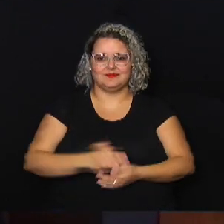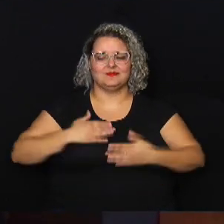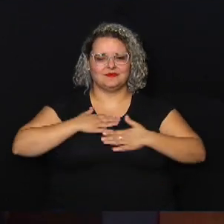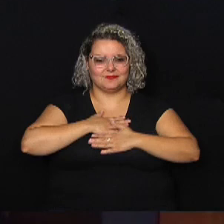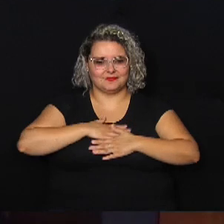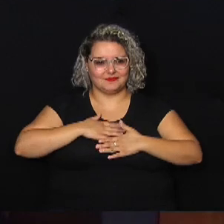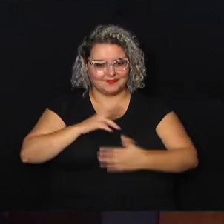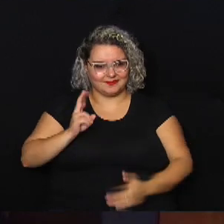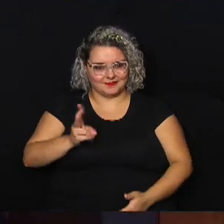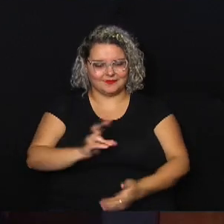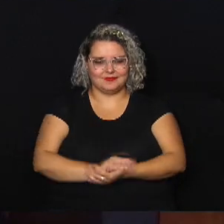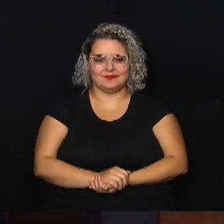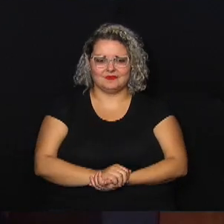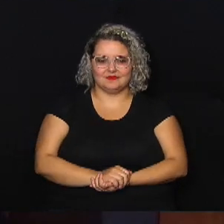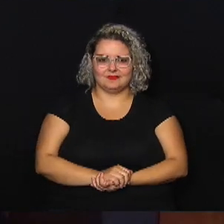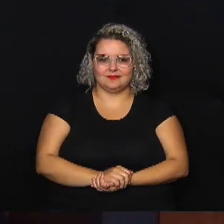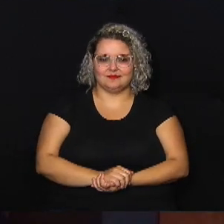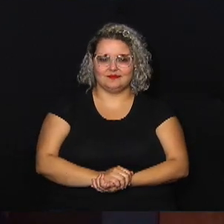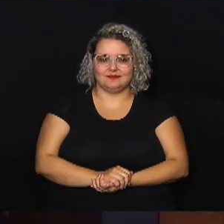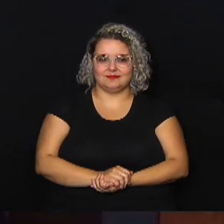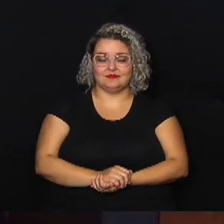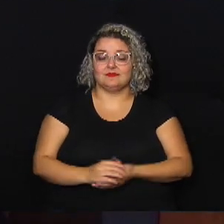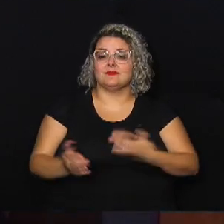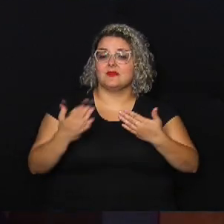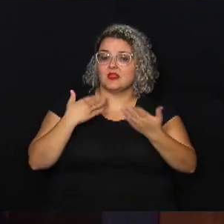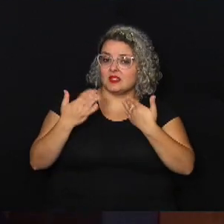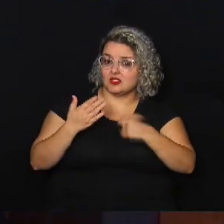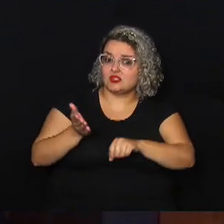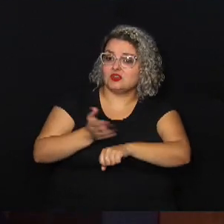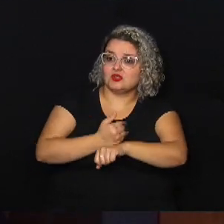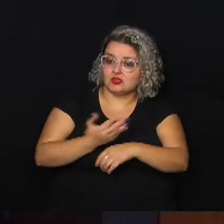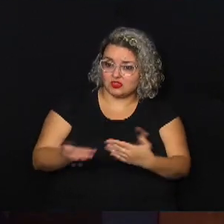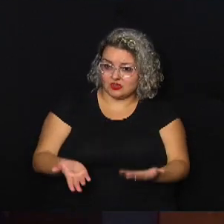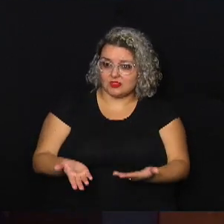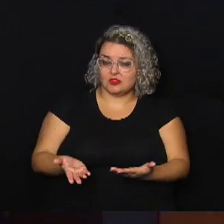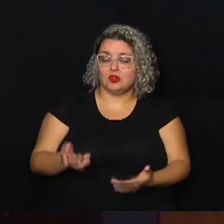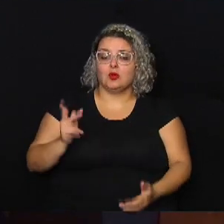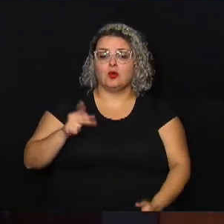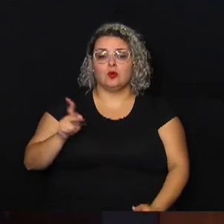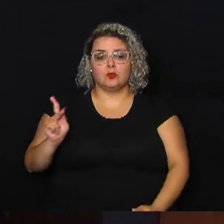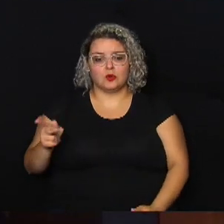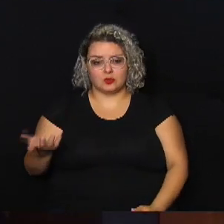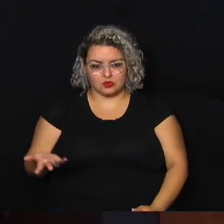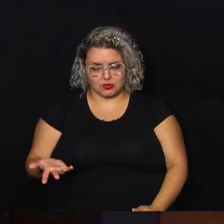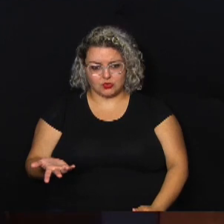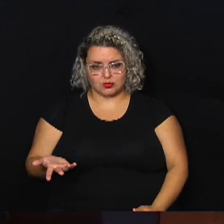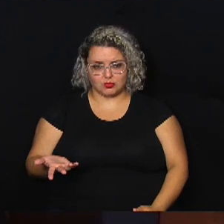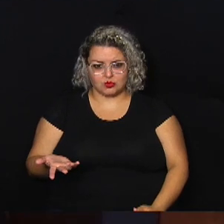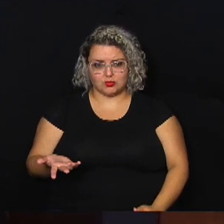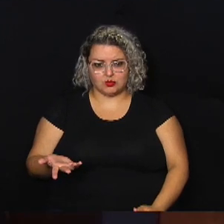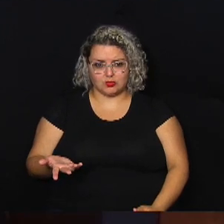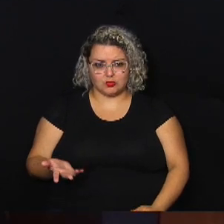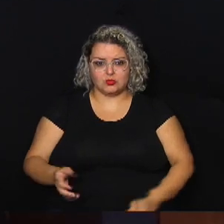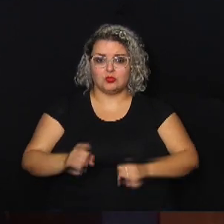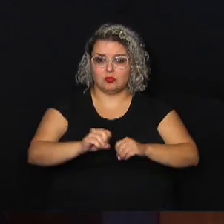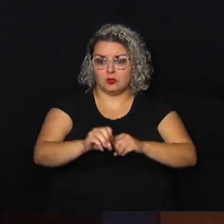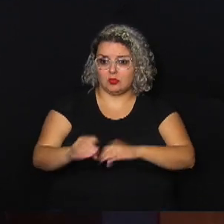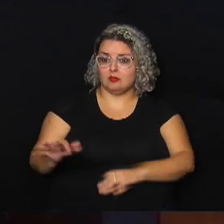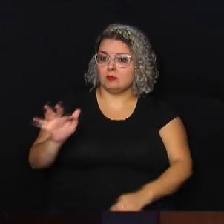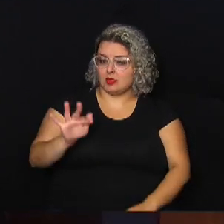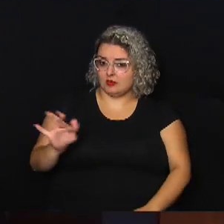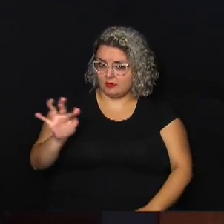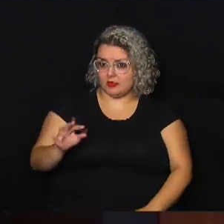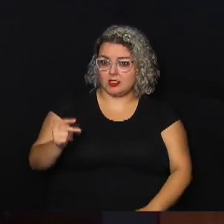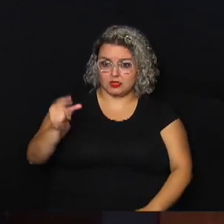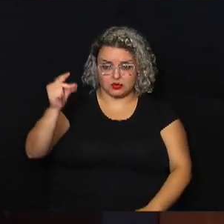sempre. A gente já estava aqui conversando nos bastidores do professor, leciona para universitários há